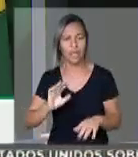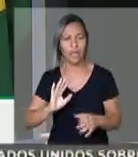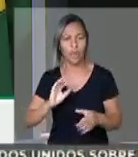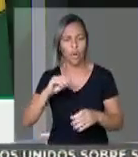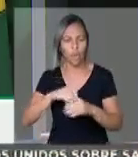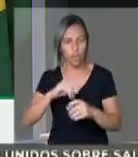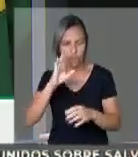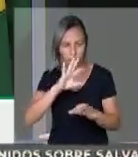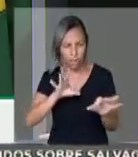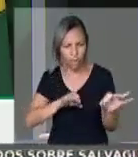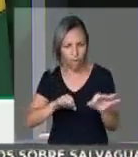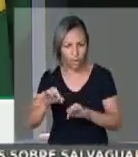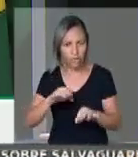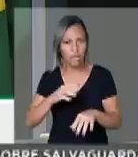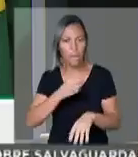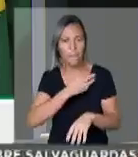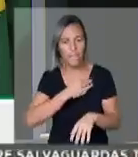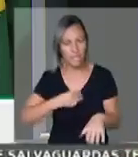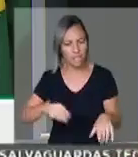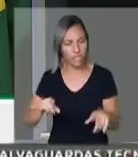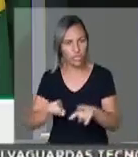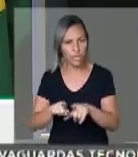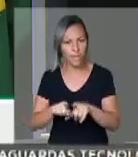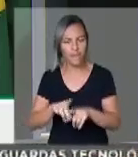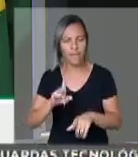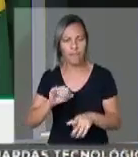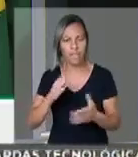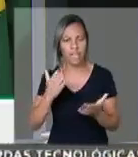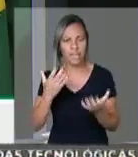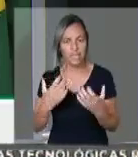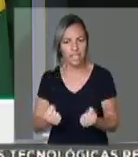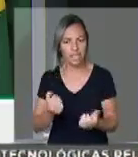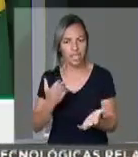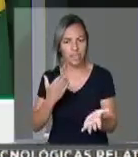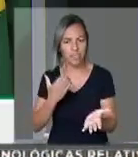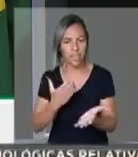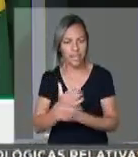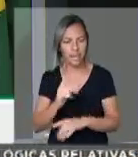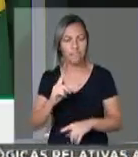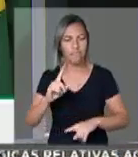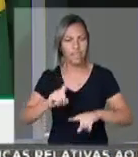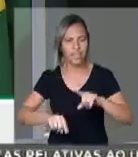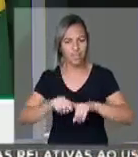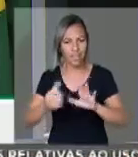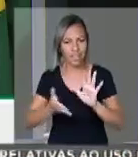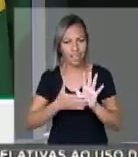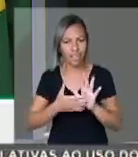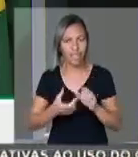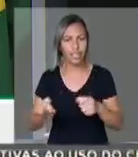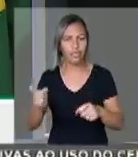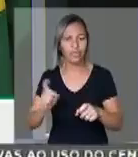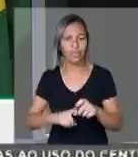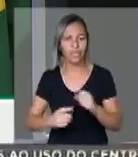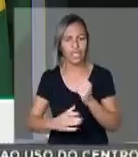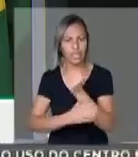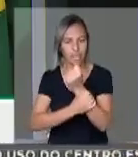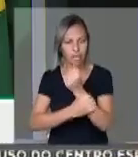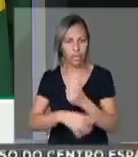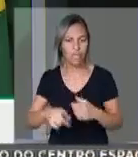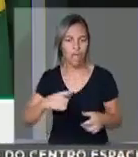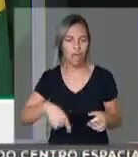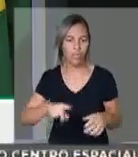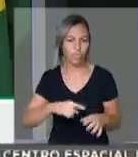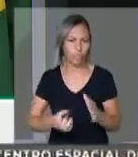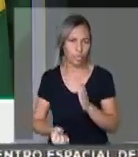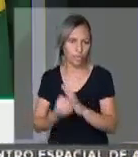o nosso Brasil no eixo, juntamente com os seus ministros, sancionará essa matéria na íntegra, devolvendo a segurança